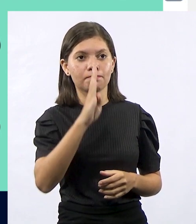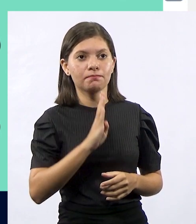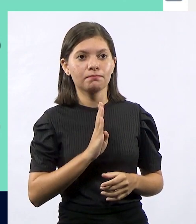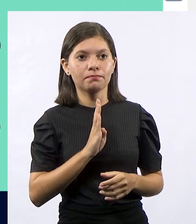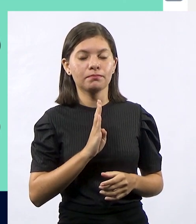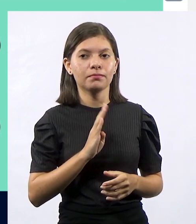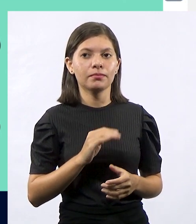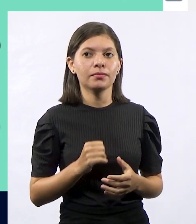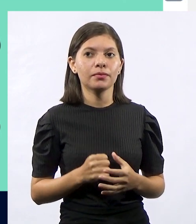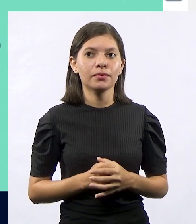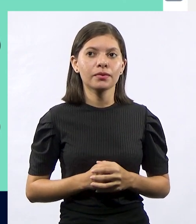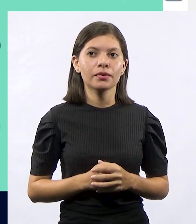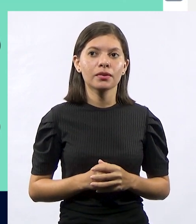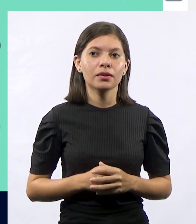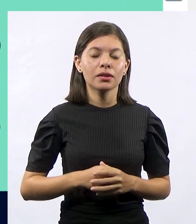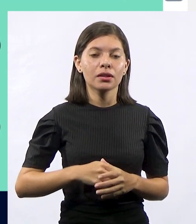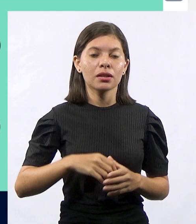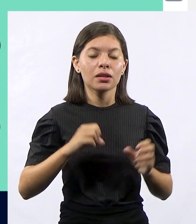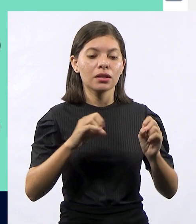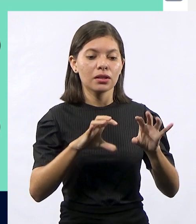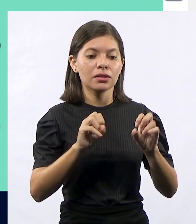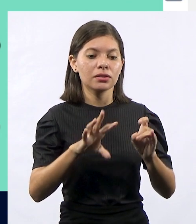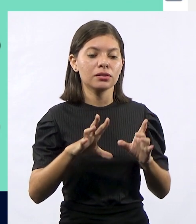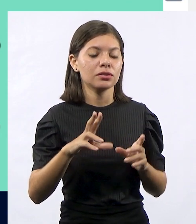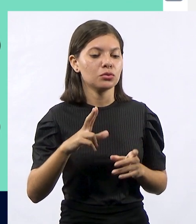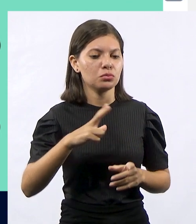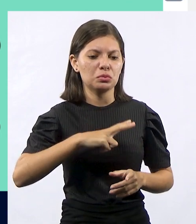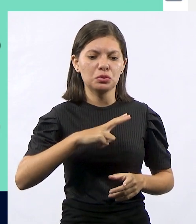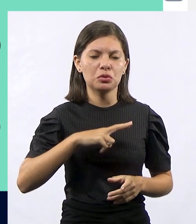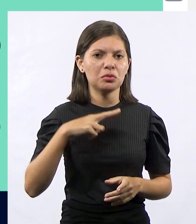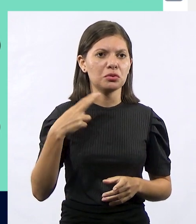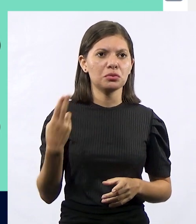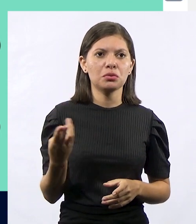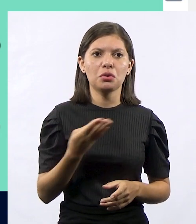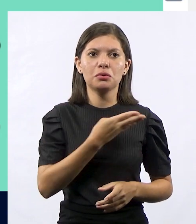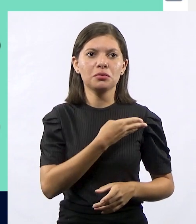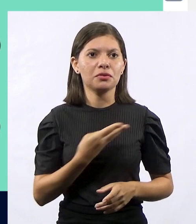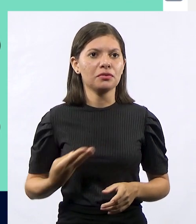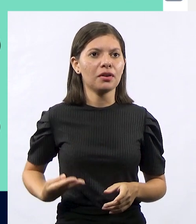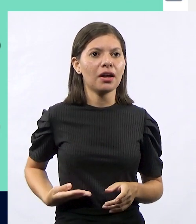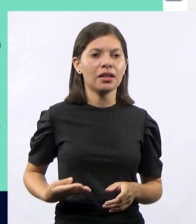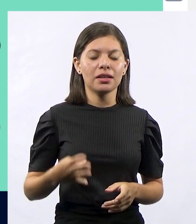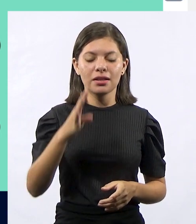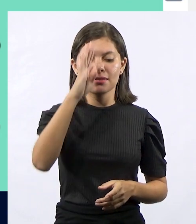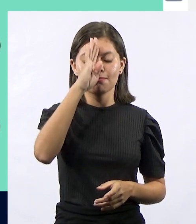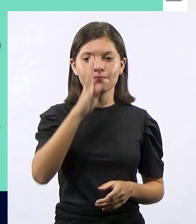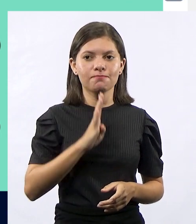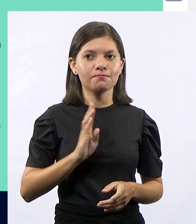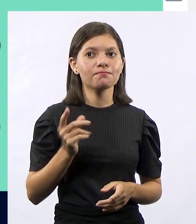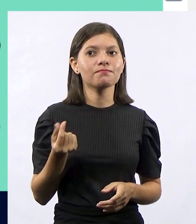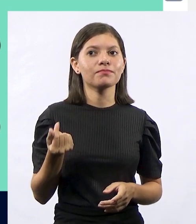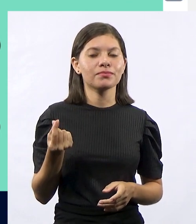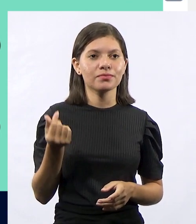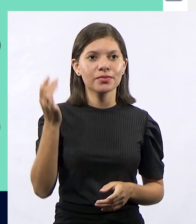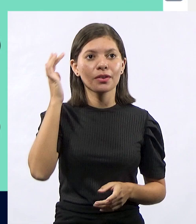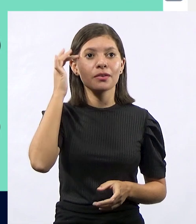gratuidade, então, mesmo que haja coexistência de instituições públicas e privadas, tem que haver a gratuidade do ensino público